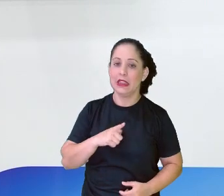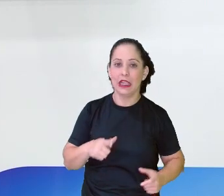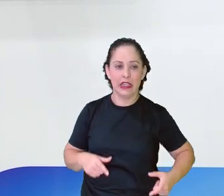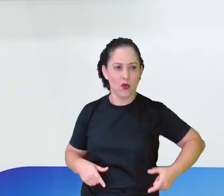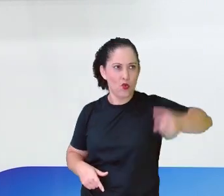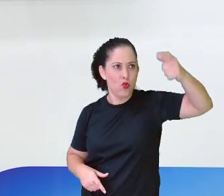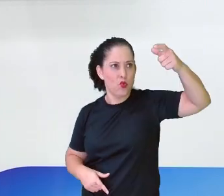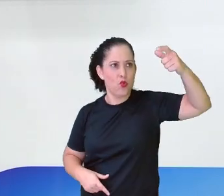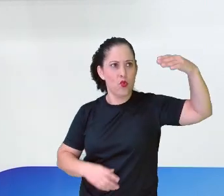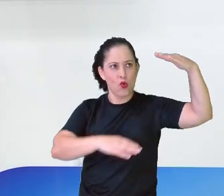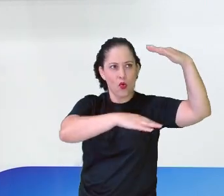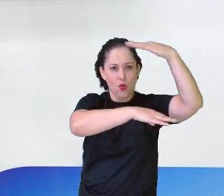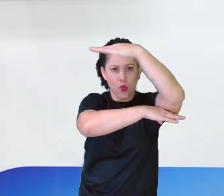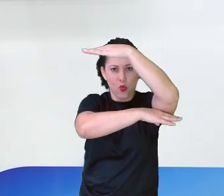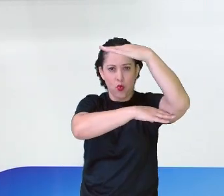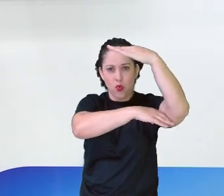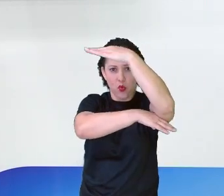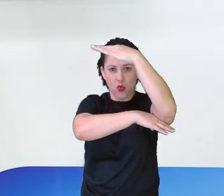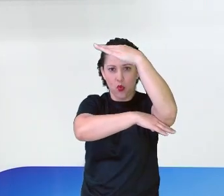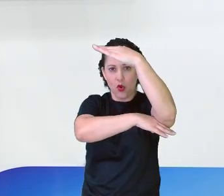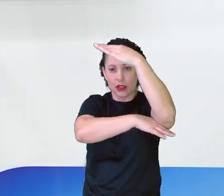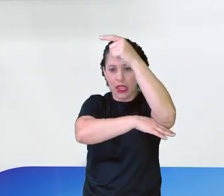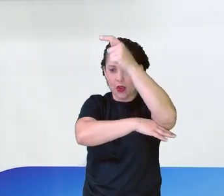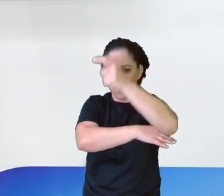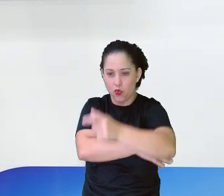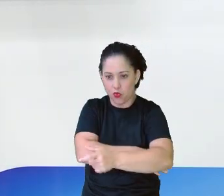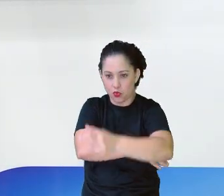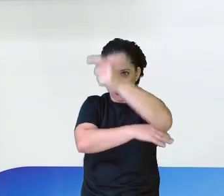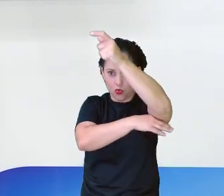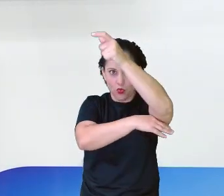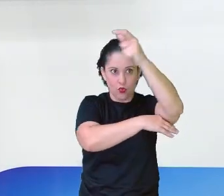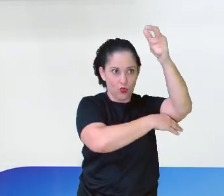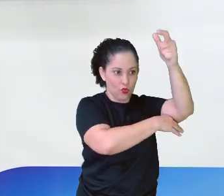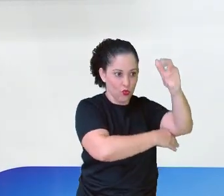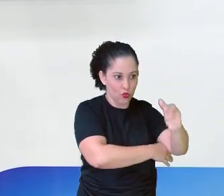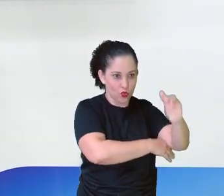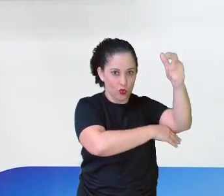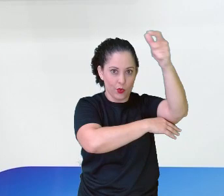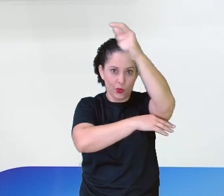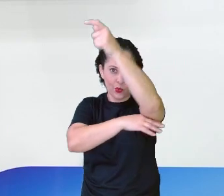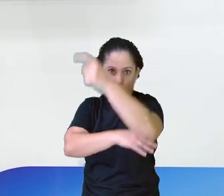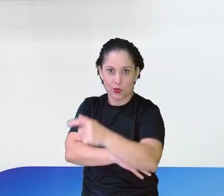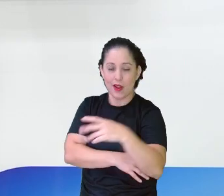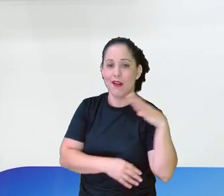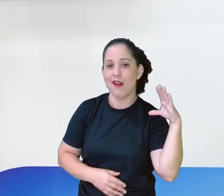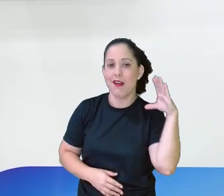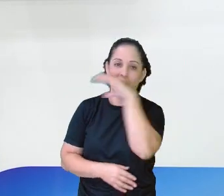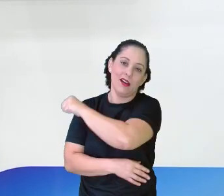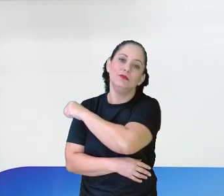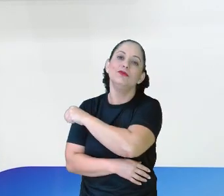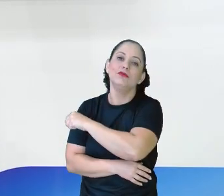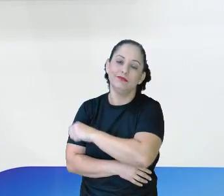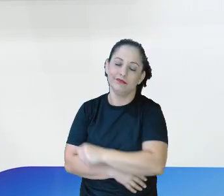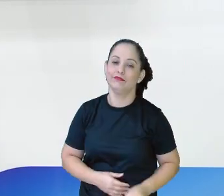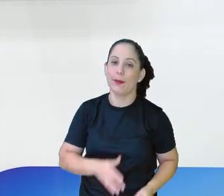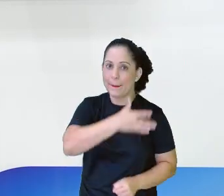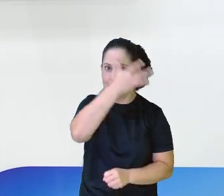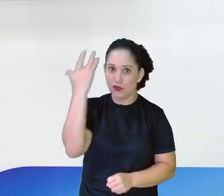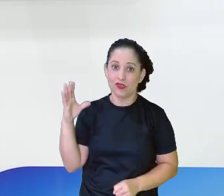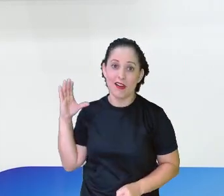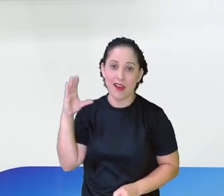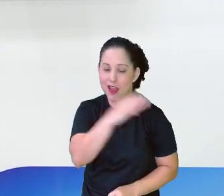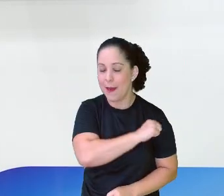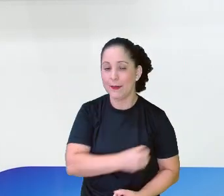todas organizadas, com material de proteção, com capacete também, mas o negócio aqui é rápido, é veloz, porque as pessoas têm